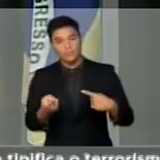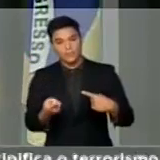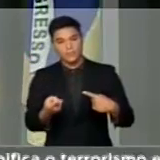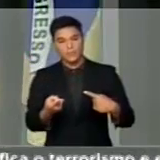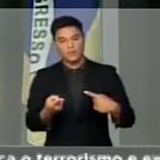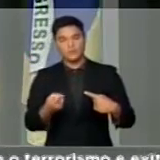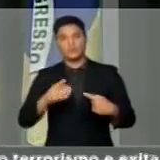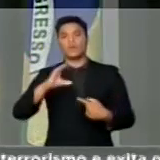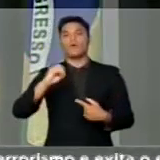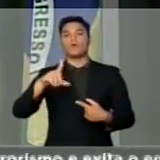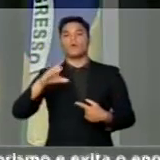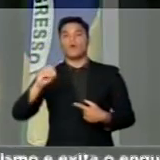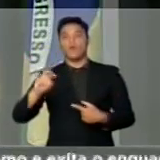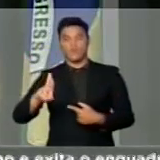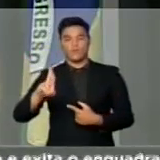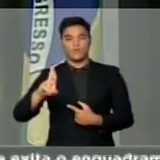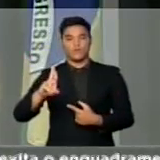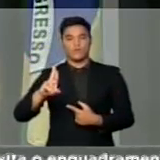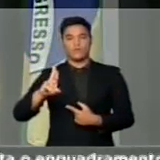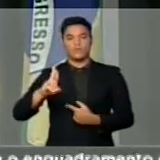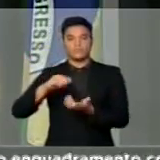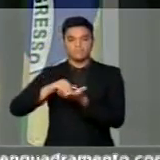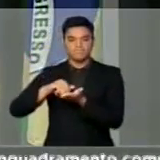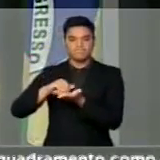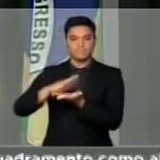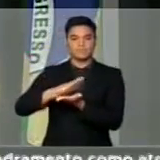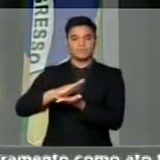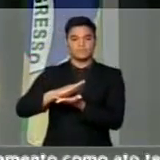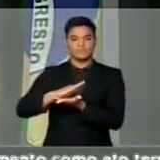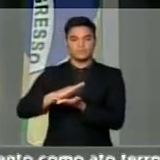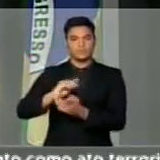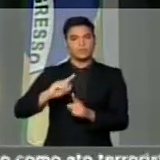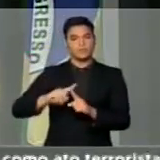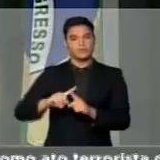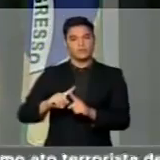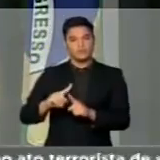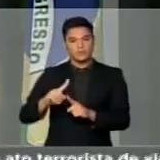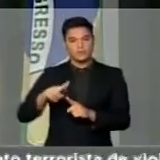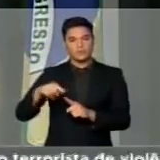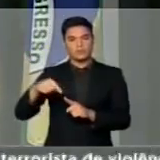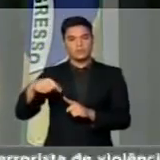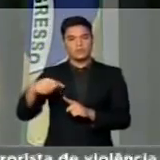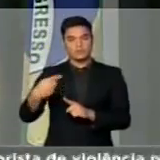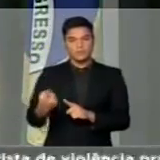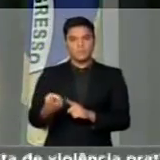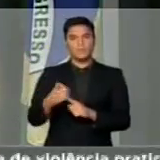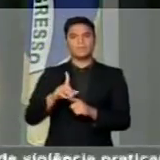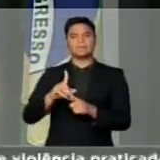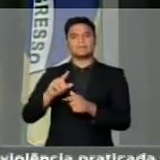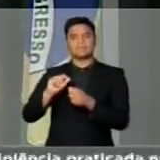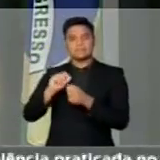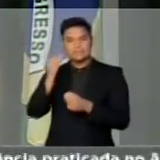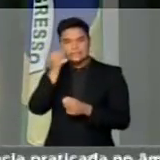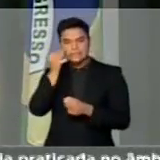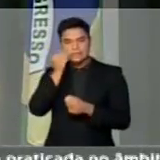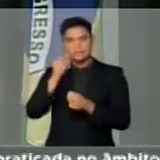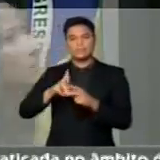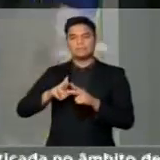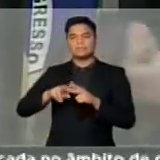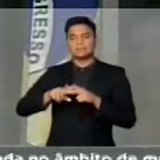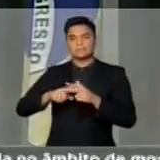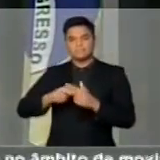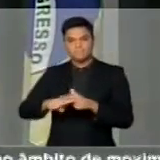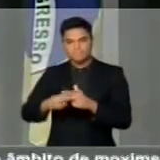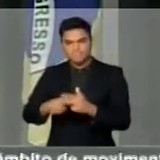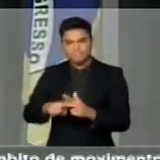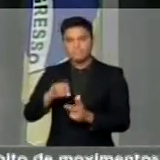do presidente Collor e a reconstrução do estrago feito por ele na aliança com